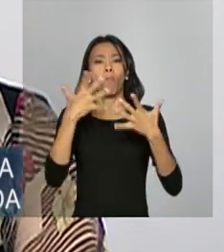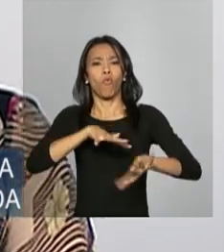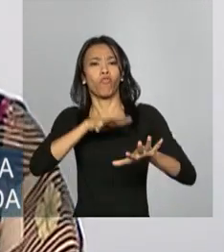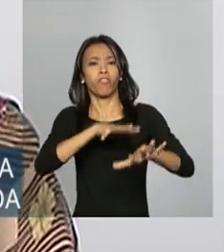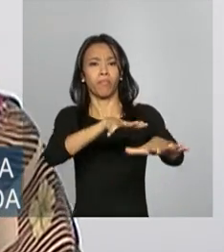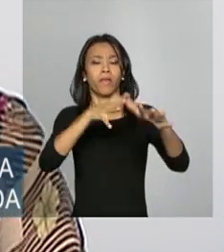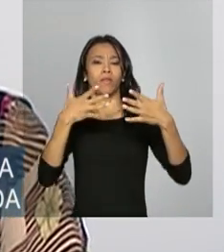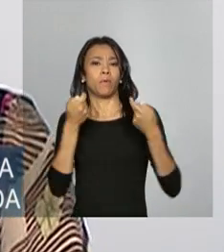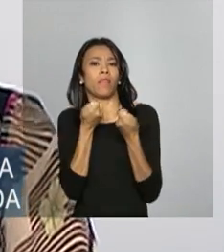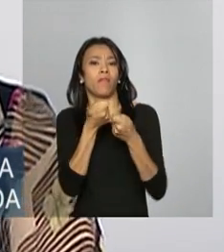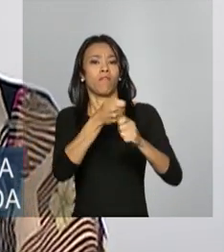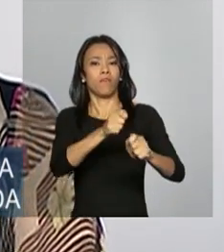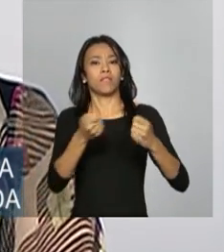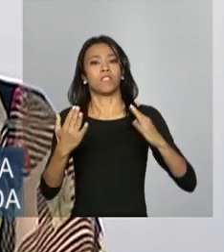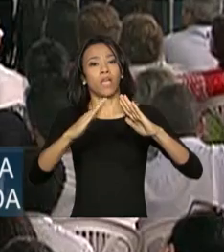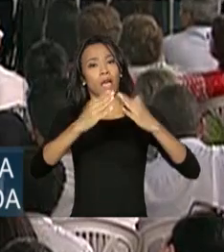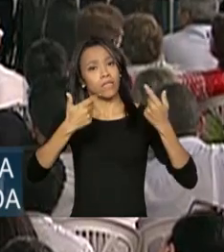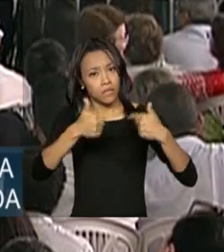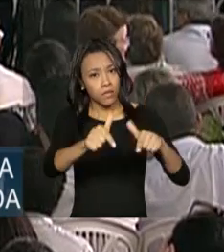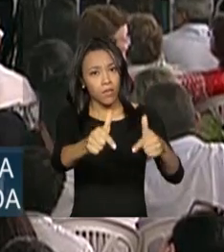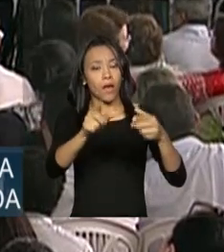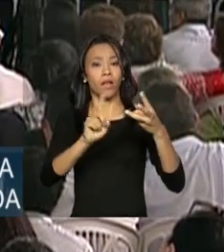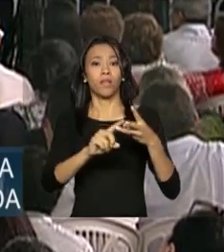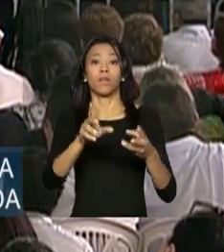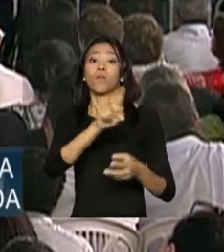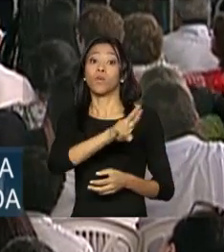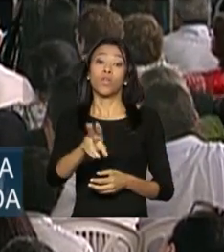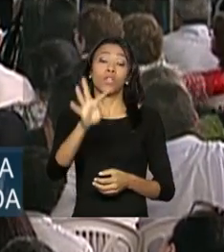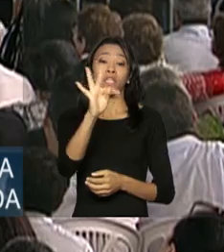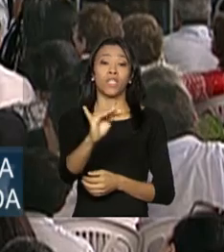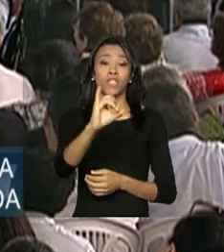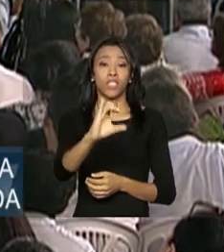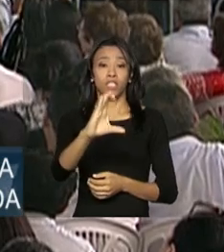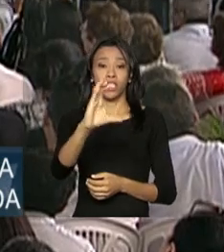Defesa da Moradia e do Trabalho, o Ticão da Bahia.